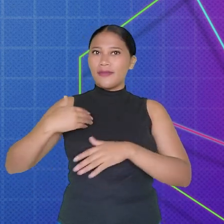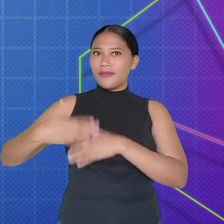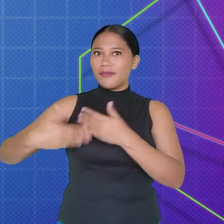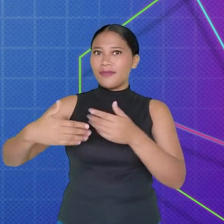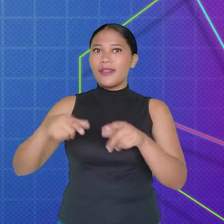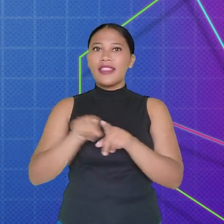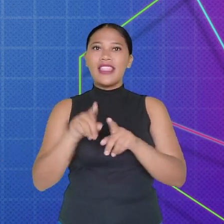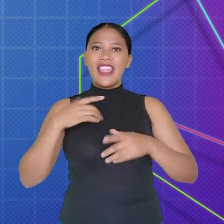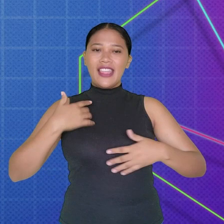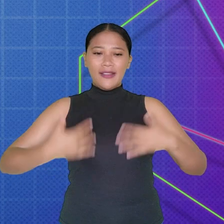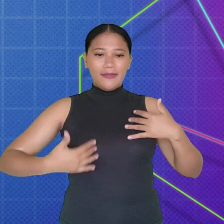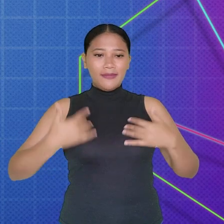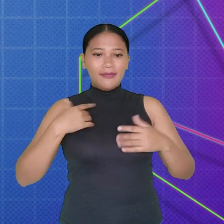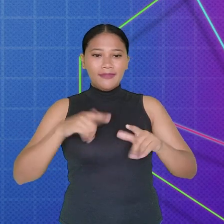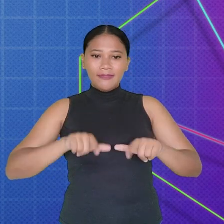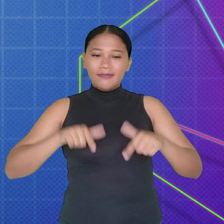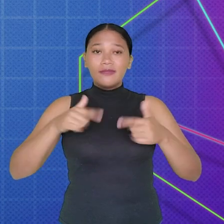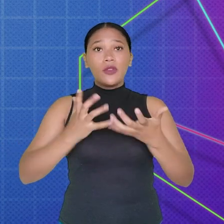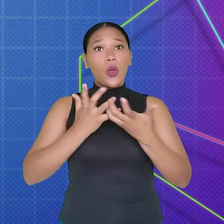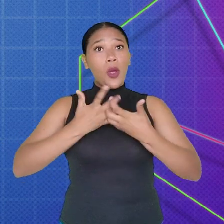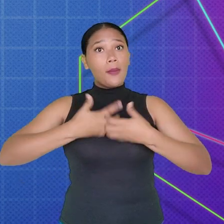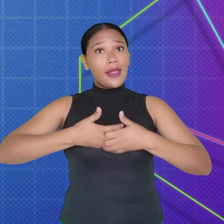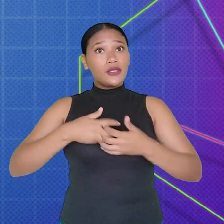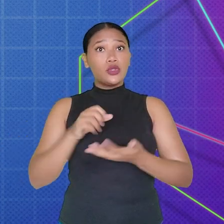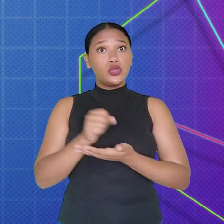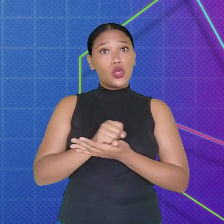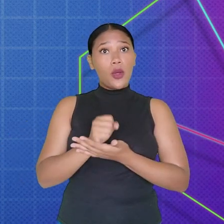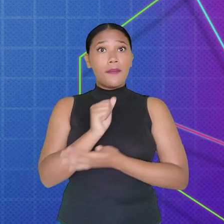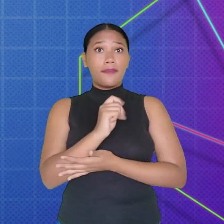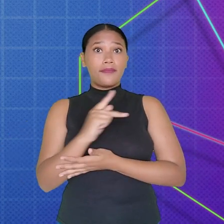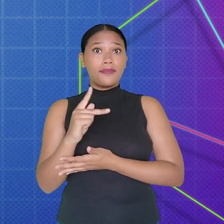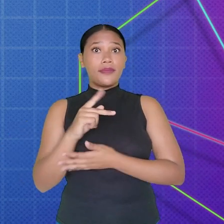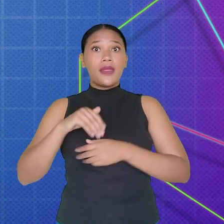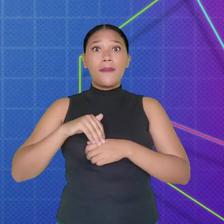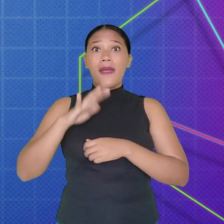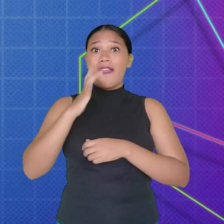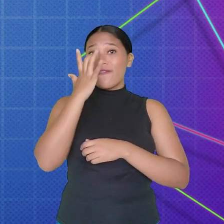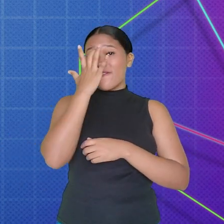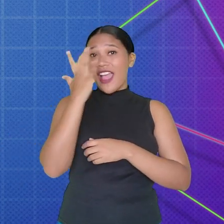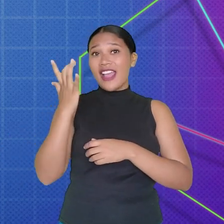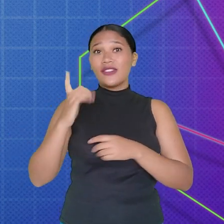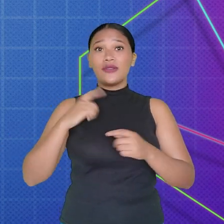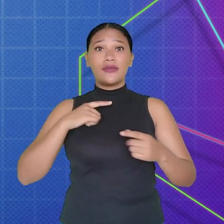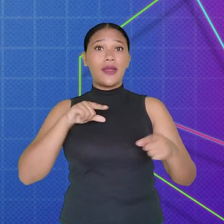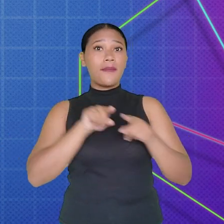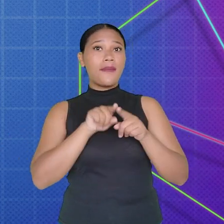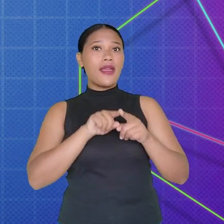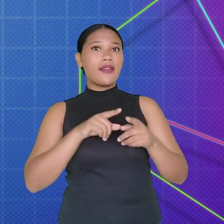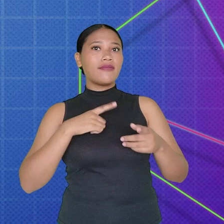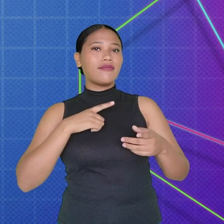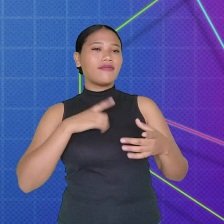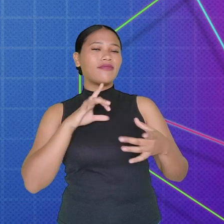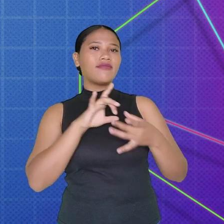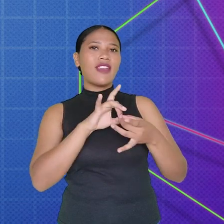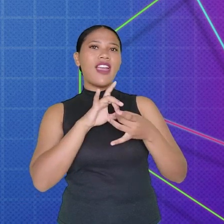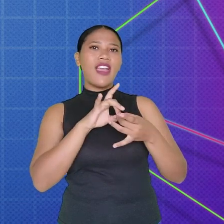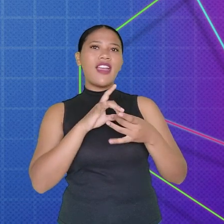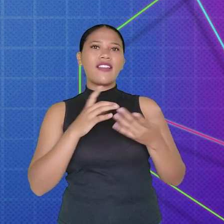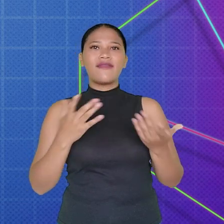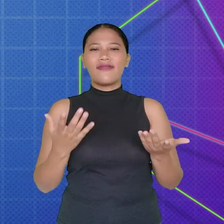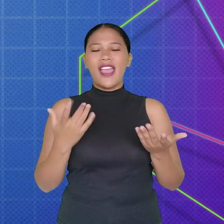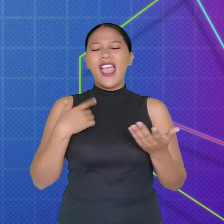desenvolvedores criem comportamentos complexos para os seus jogos e aplicativos, de forma mais fácil e intuitiva. Essa